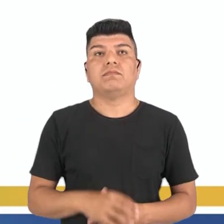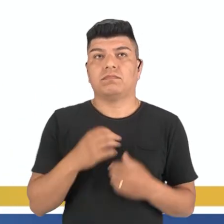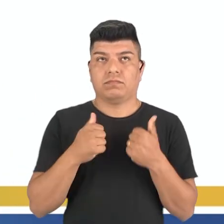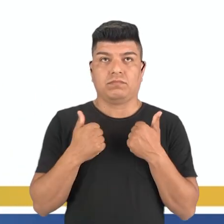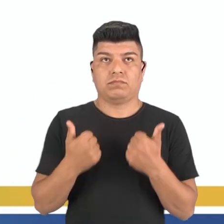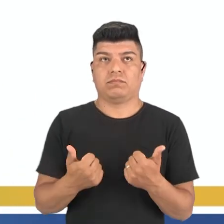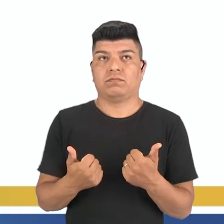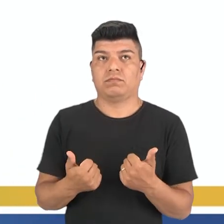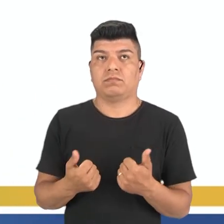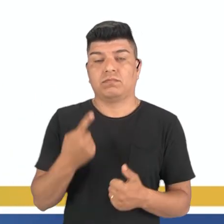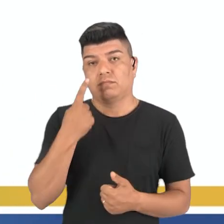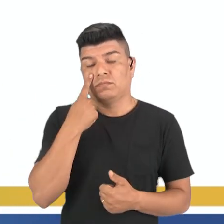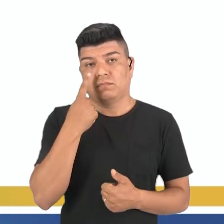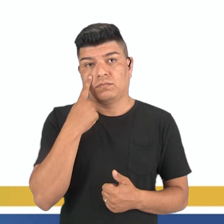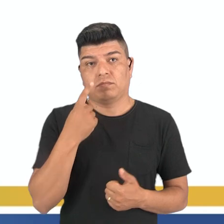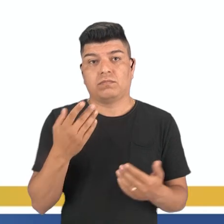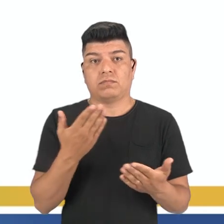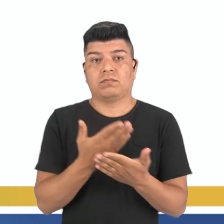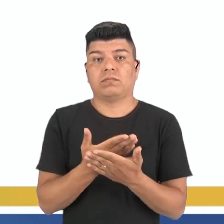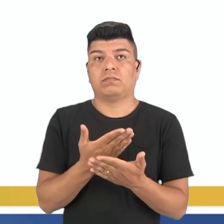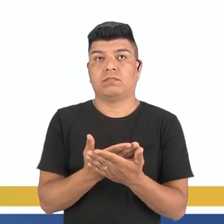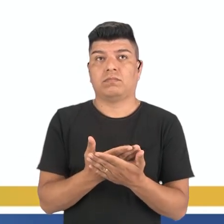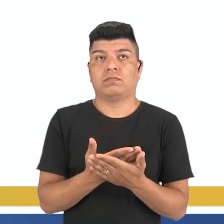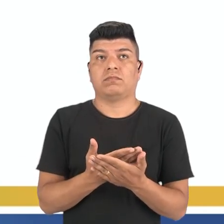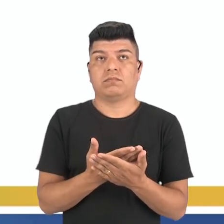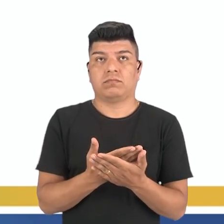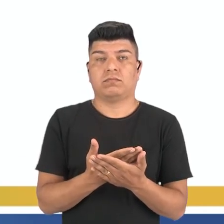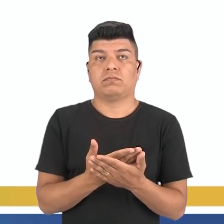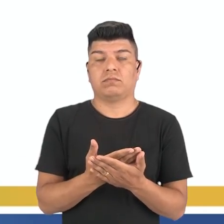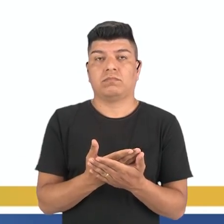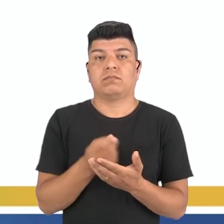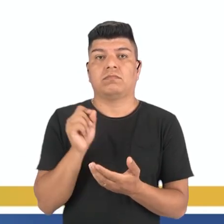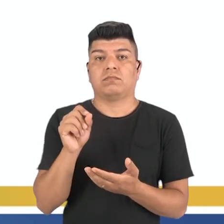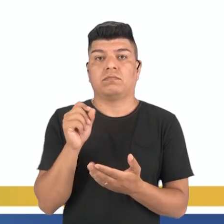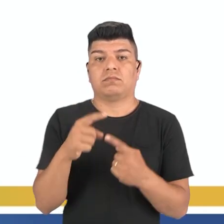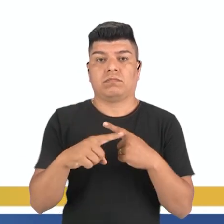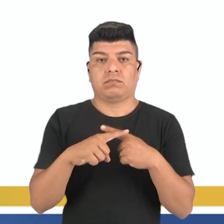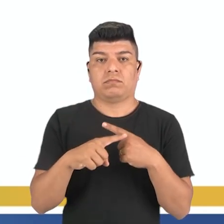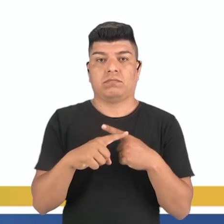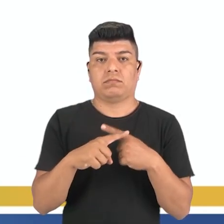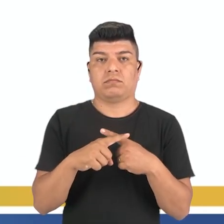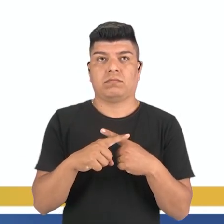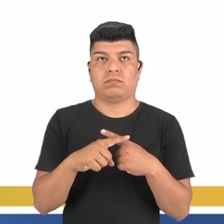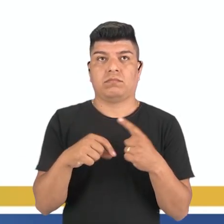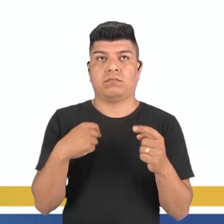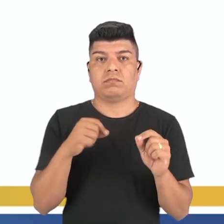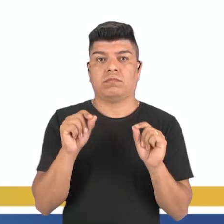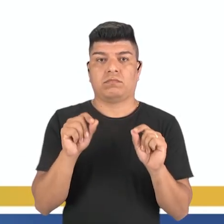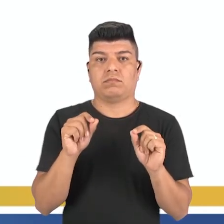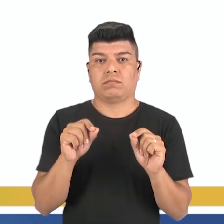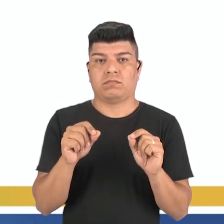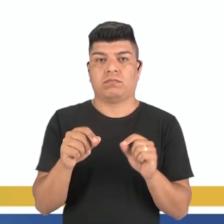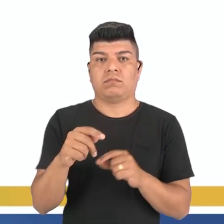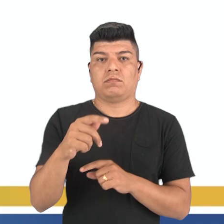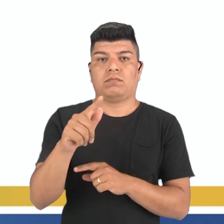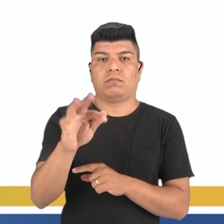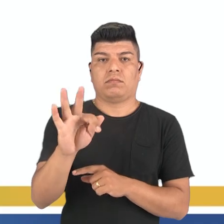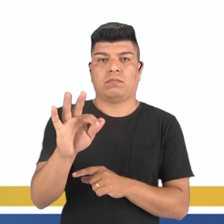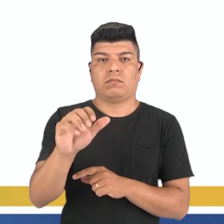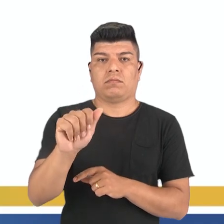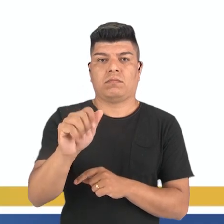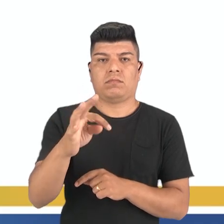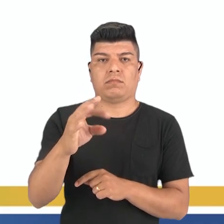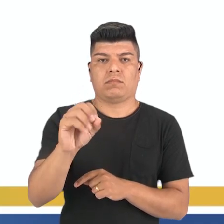Muito bem. Então, nós vimos nesta aula, pessoal, os elementos da multiplicação, que são fator e produto, certo? E